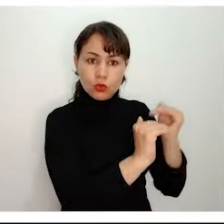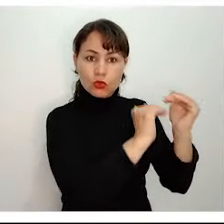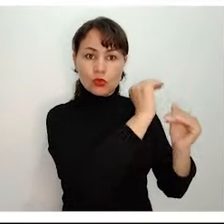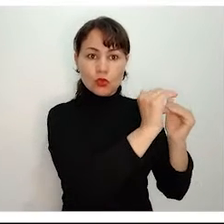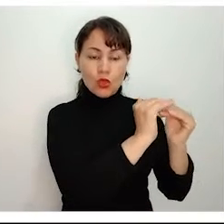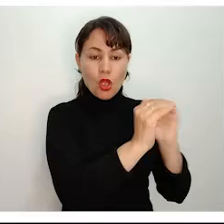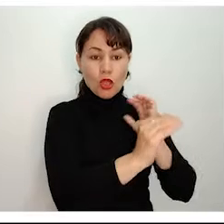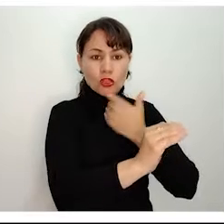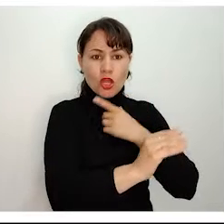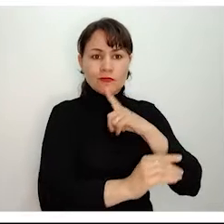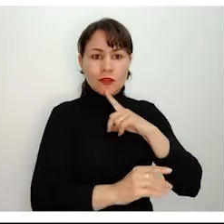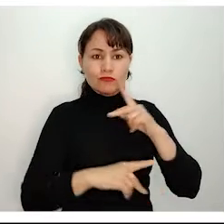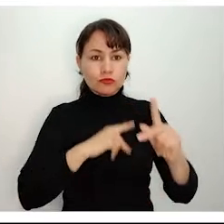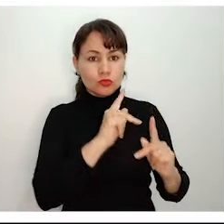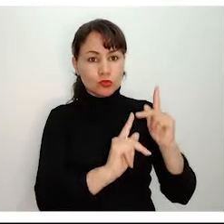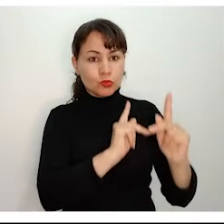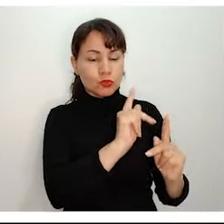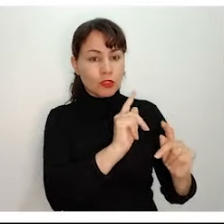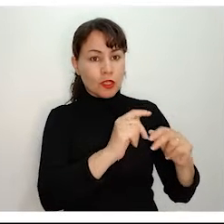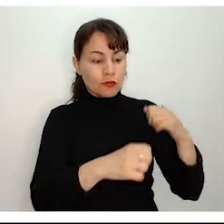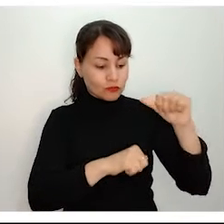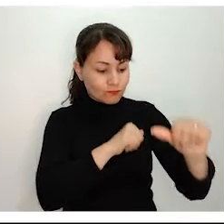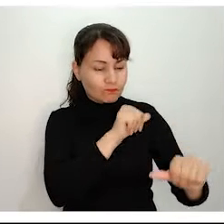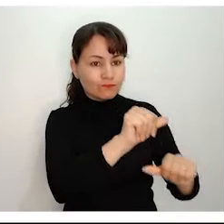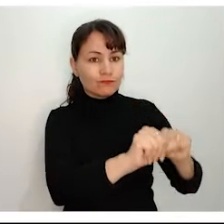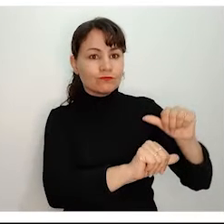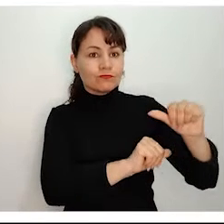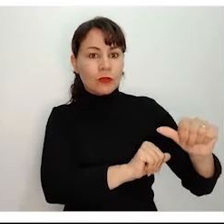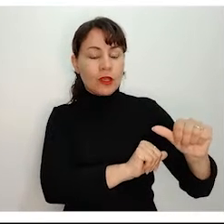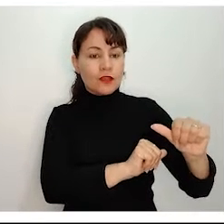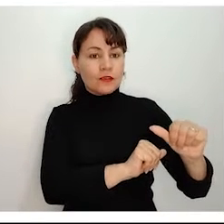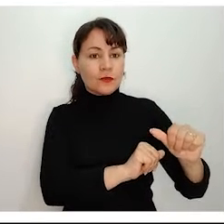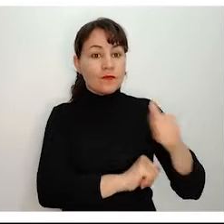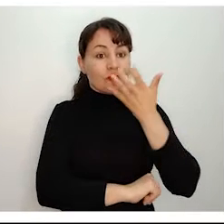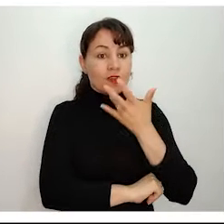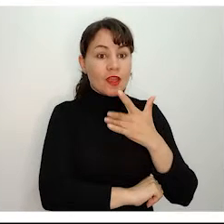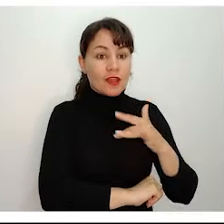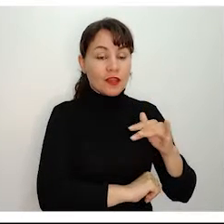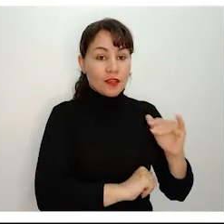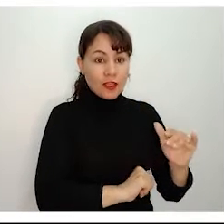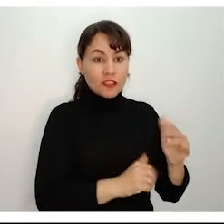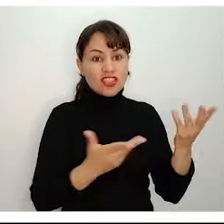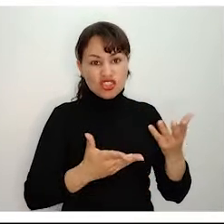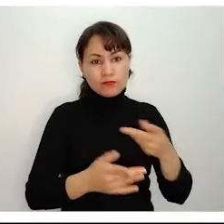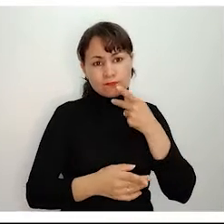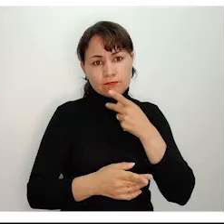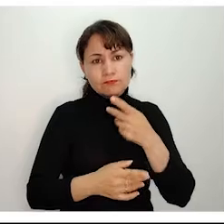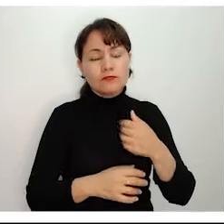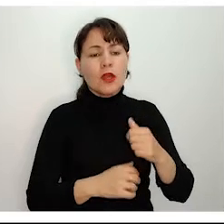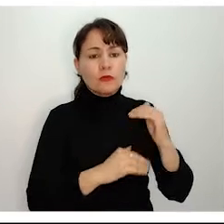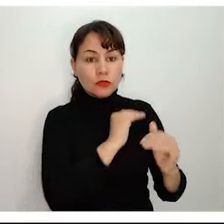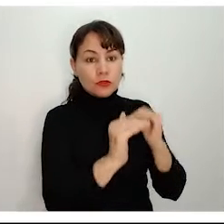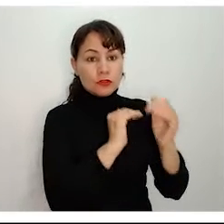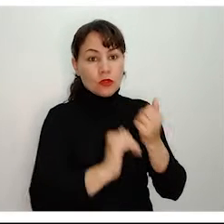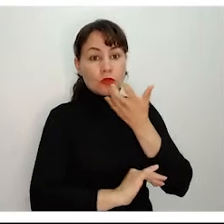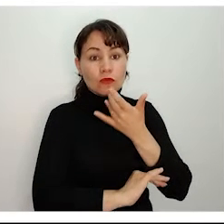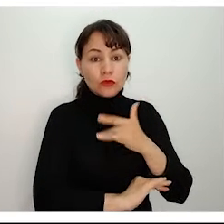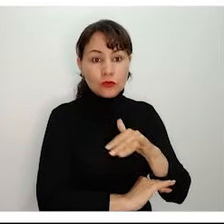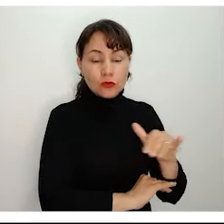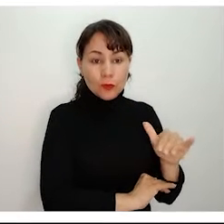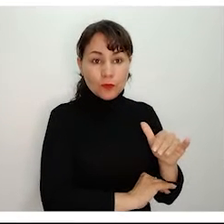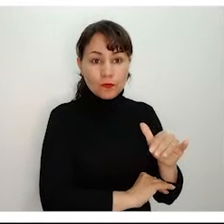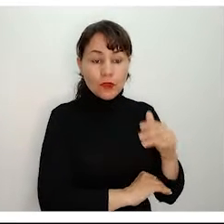desenvolvimento, todos nós passamos por esse processo de mudanças. E isso leva a criança, já que nós estamos falando aqui